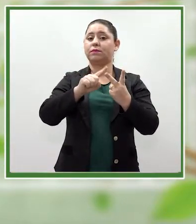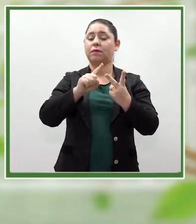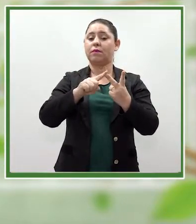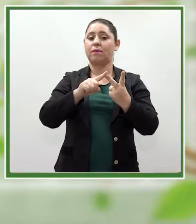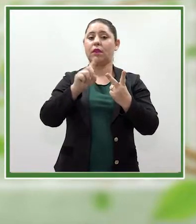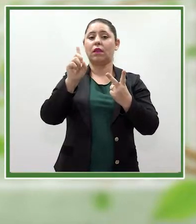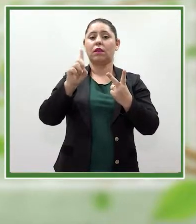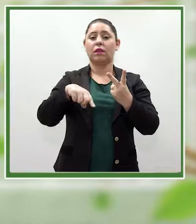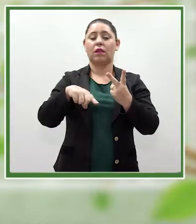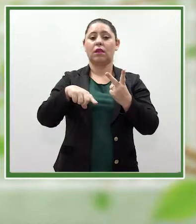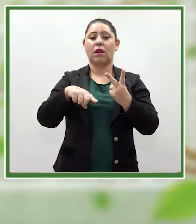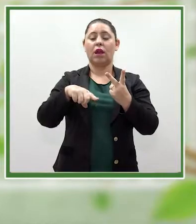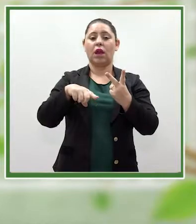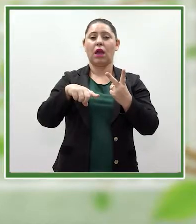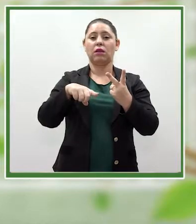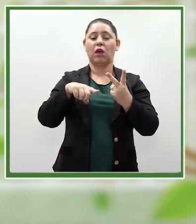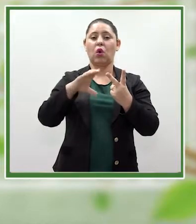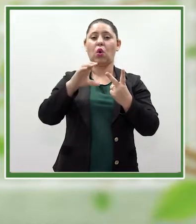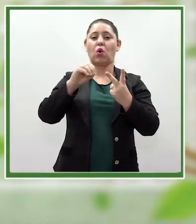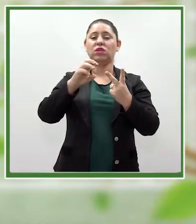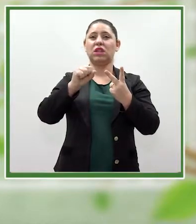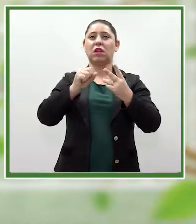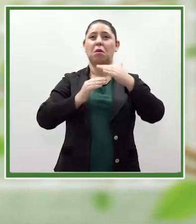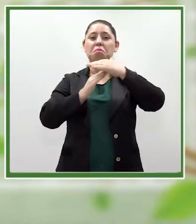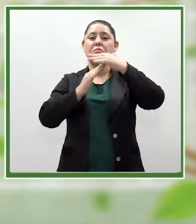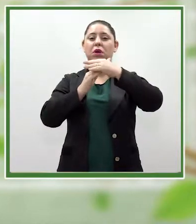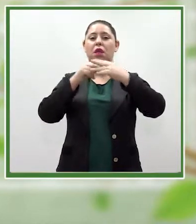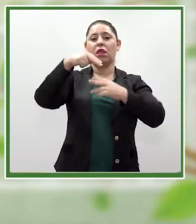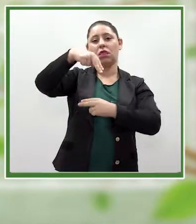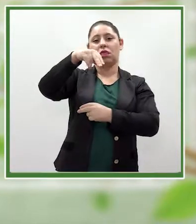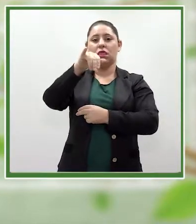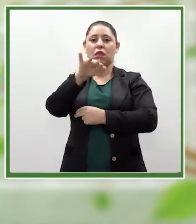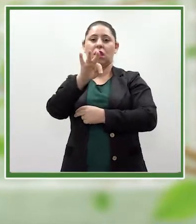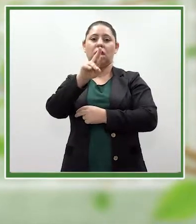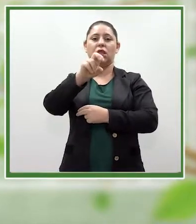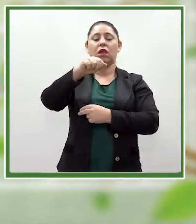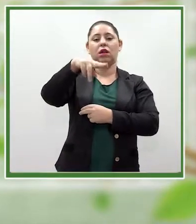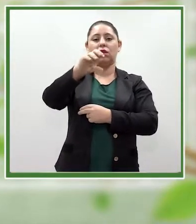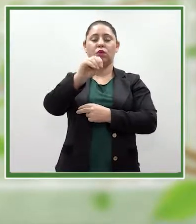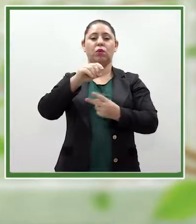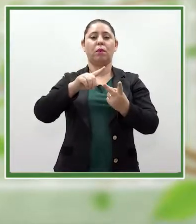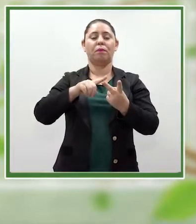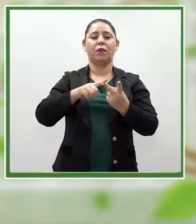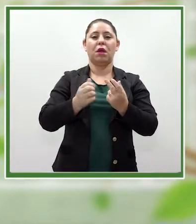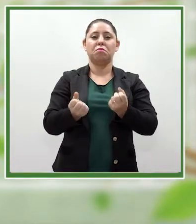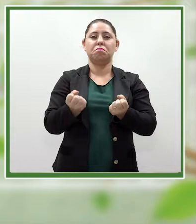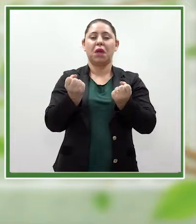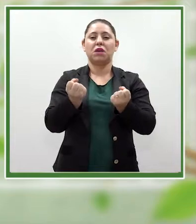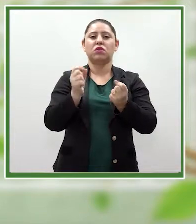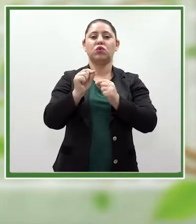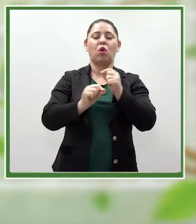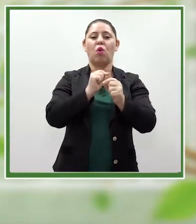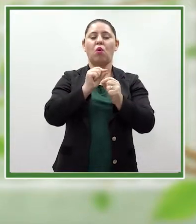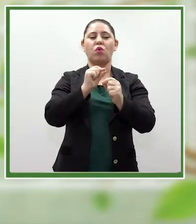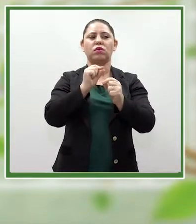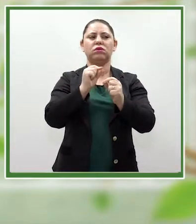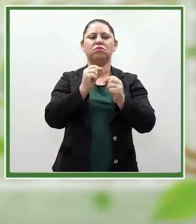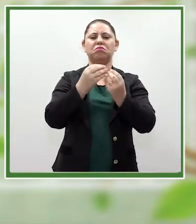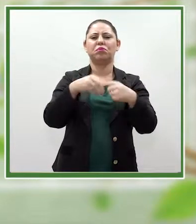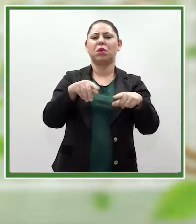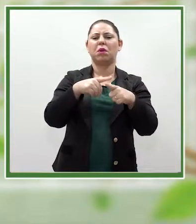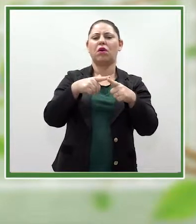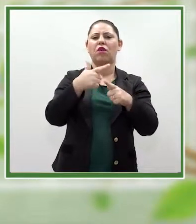em segunda instância, com relação à sua concentração na atmosfera, é o metano, e ele tem um peso ou